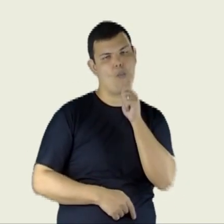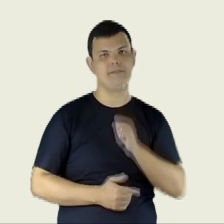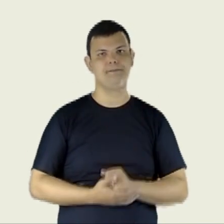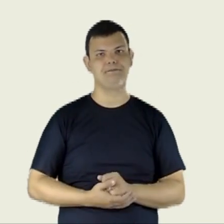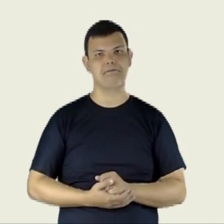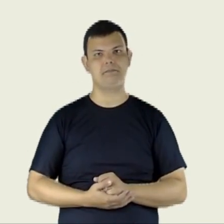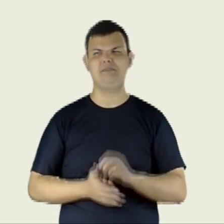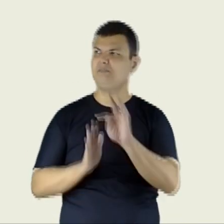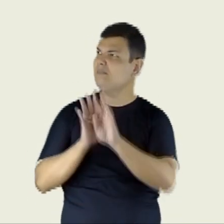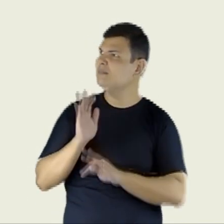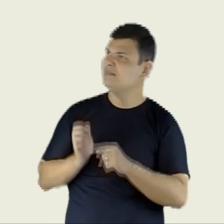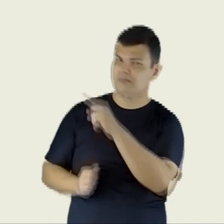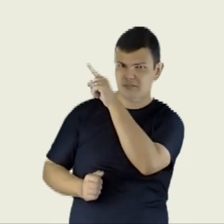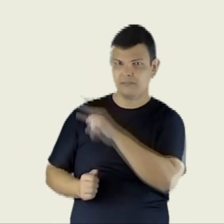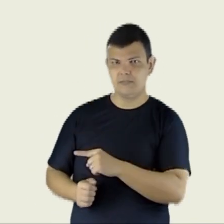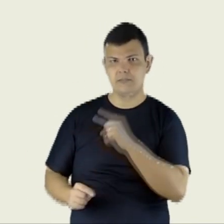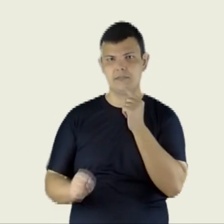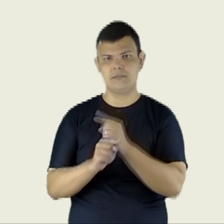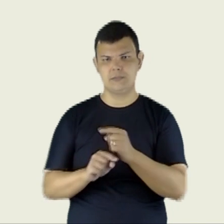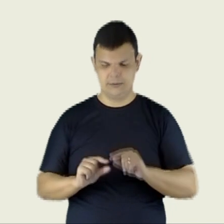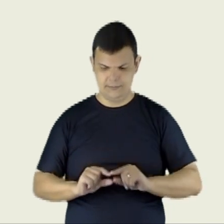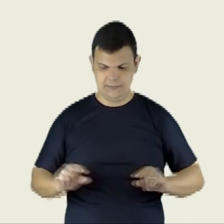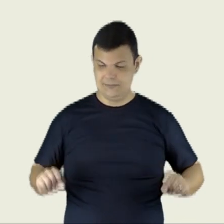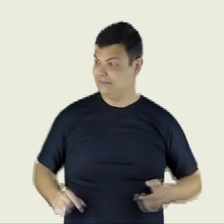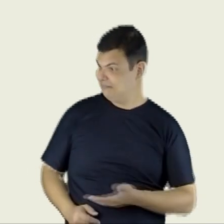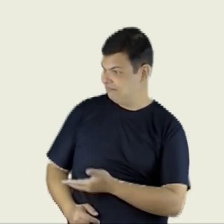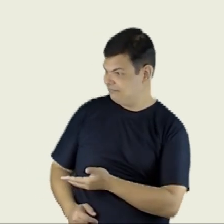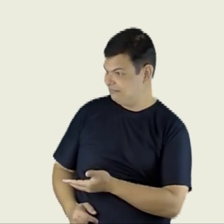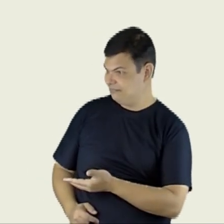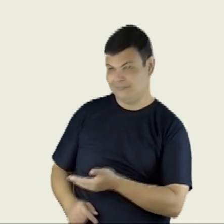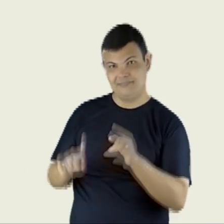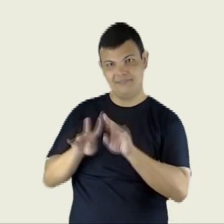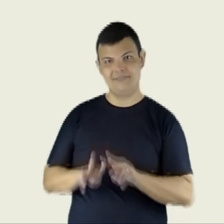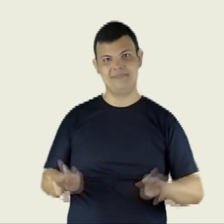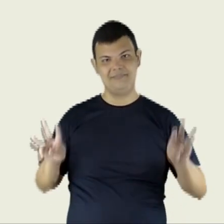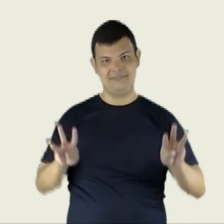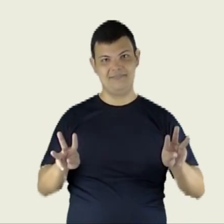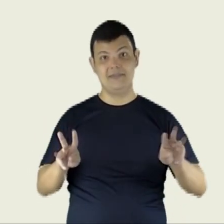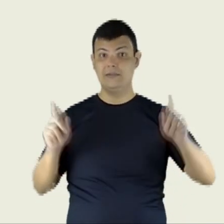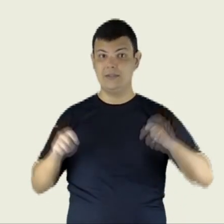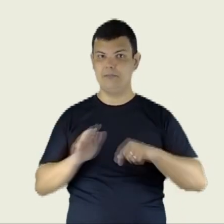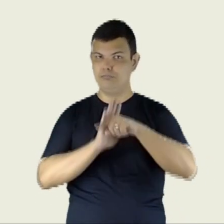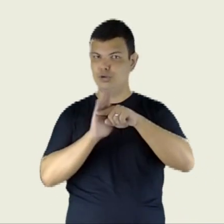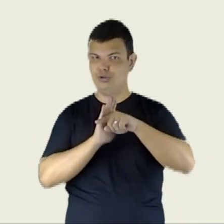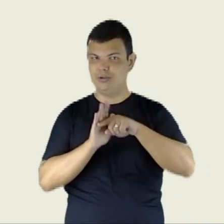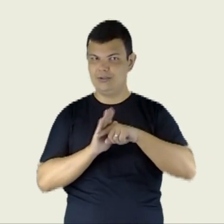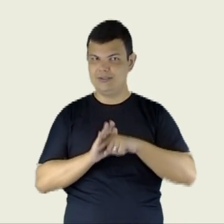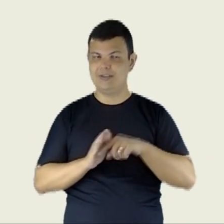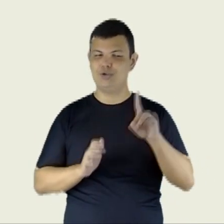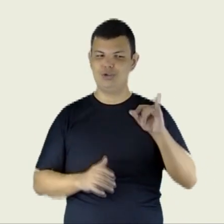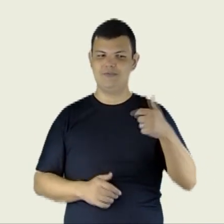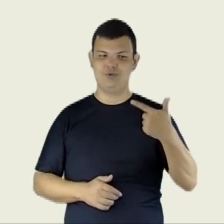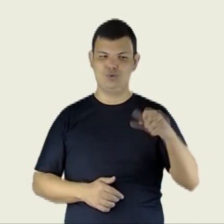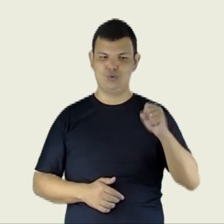texto foi adaptado desse site aí que eu coloquei para vocês, tá? Como pesquisa, feita